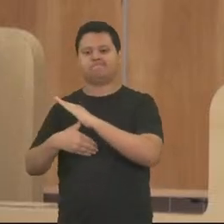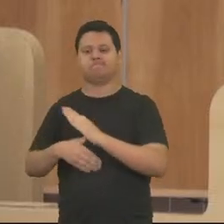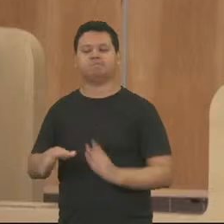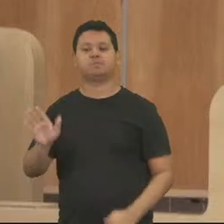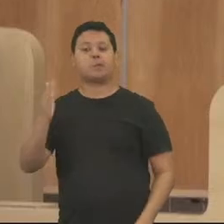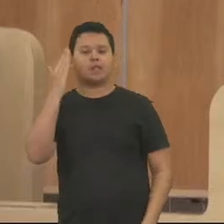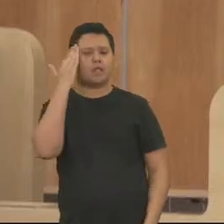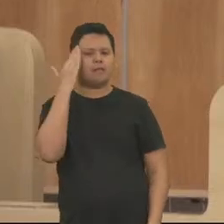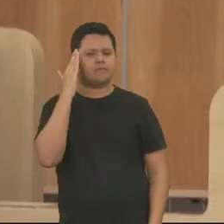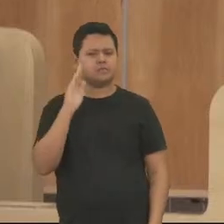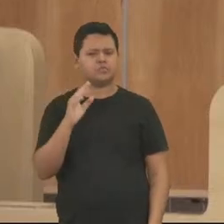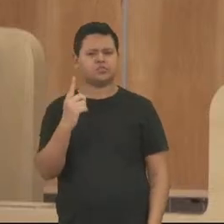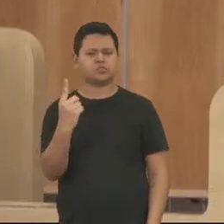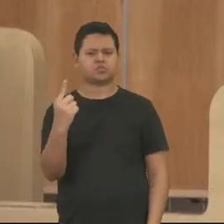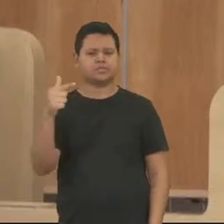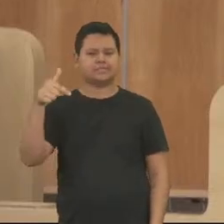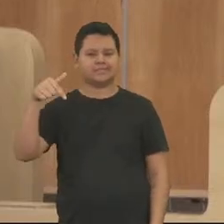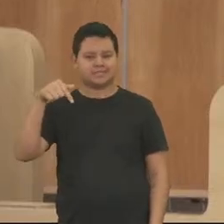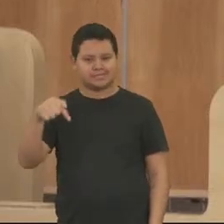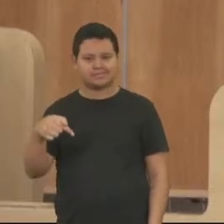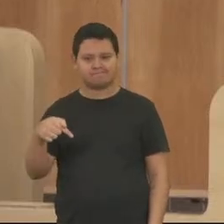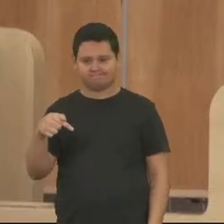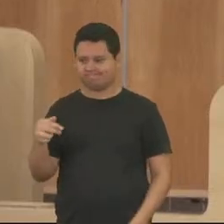foram? 17.